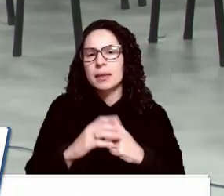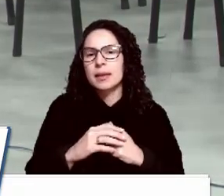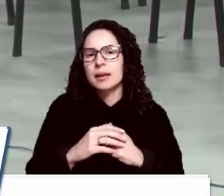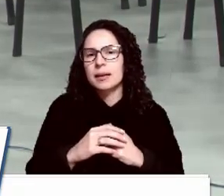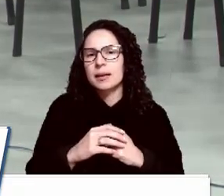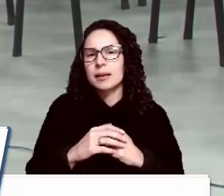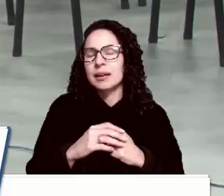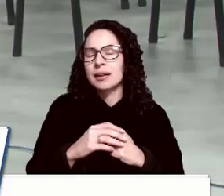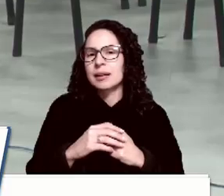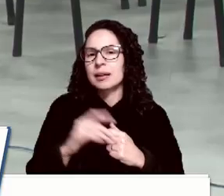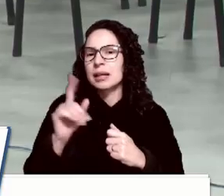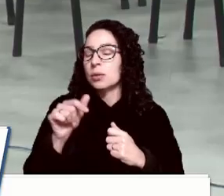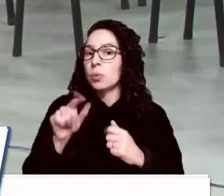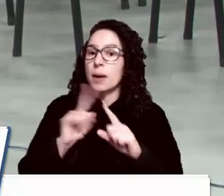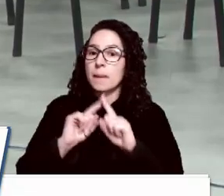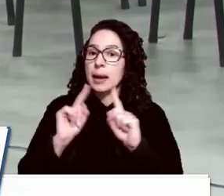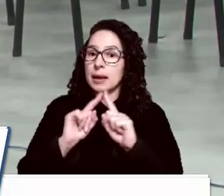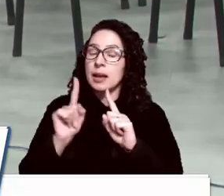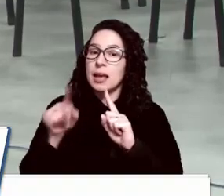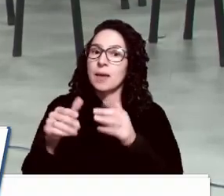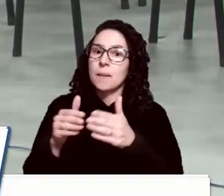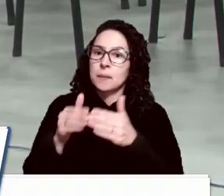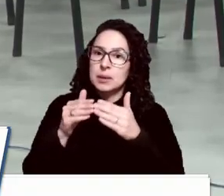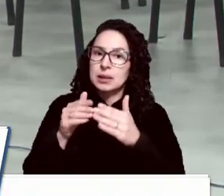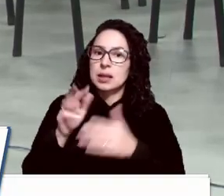uma reclamação, é um pedido para o Rui